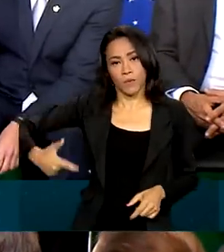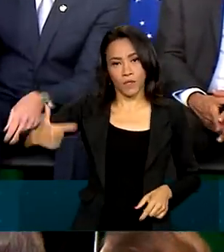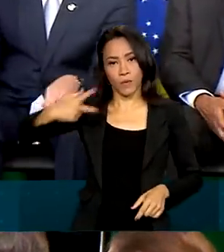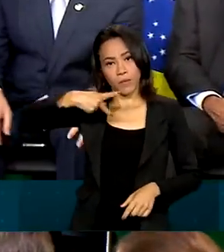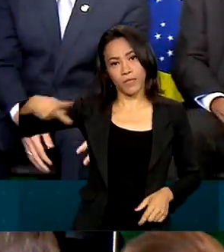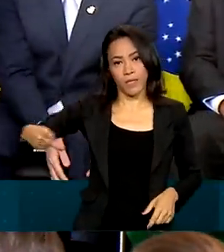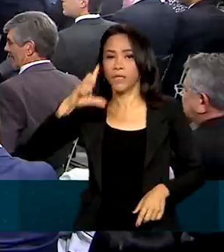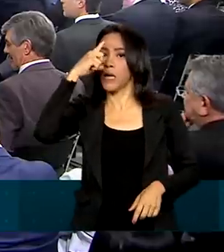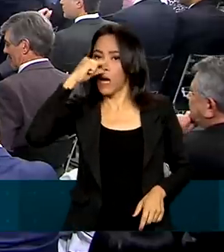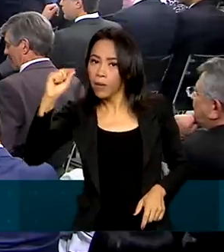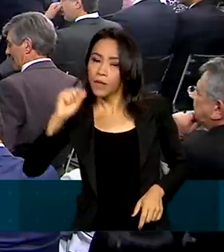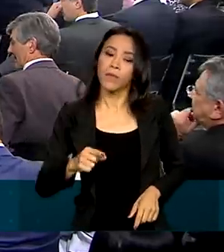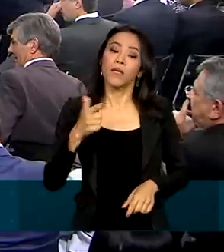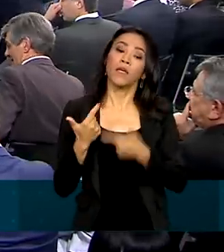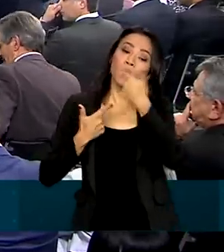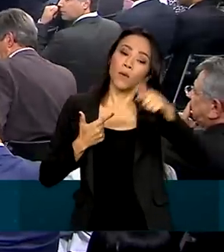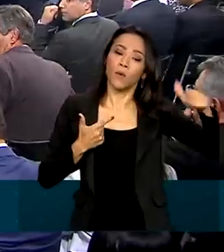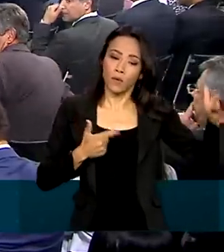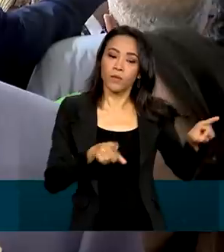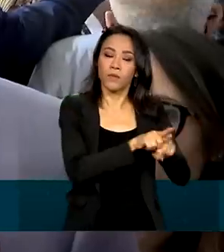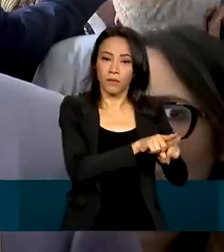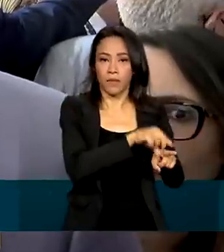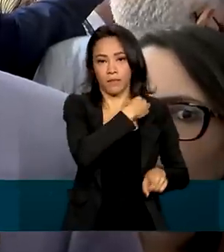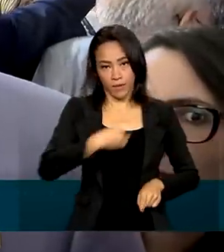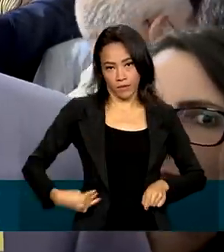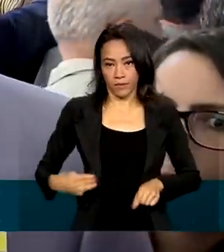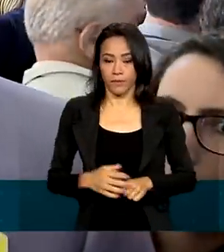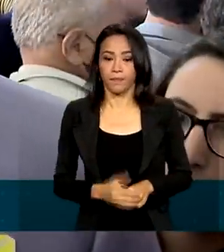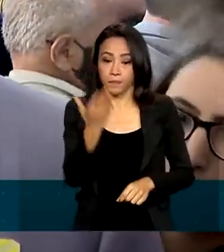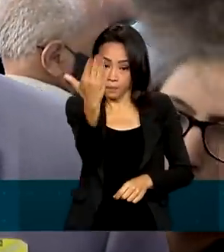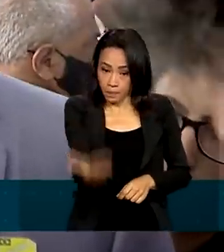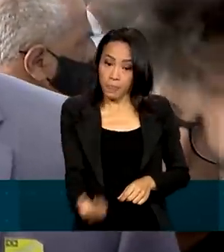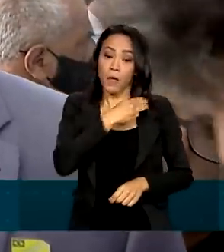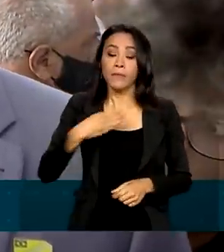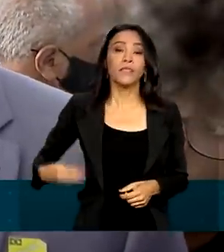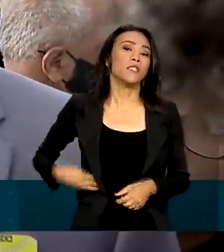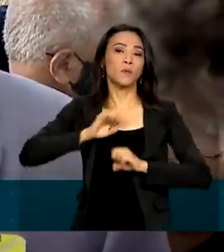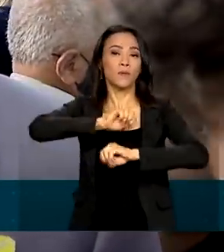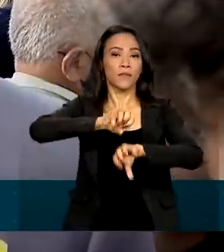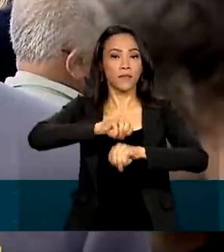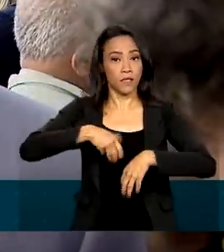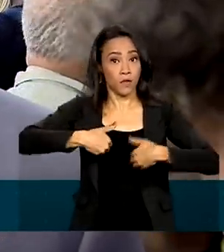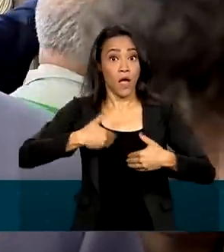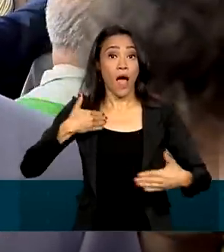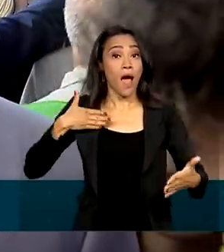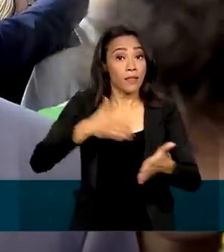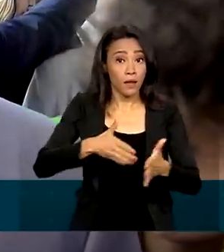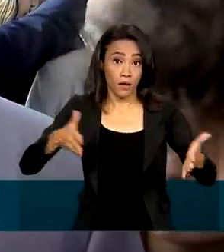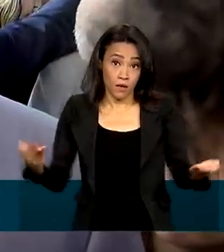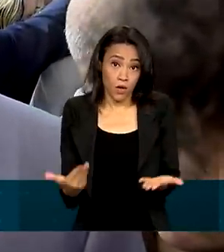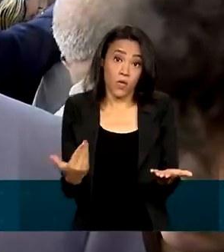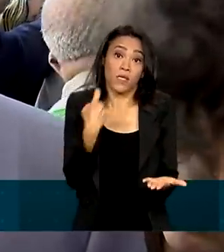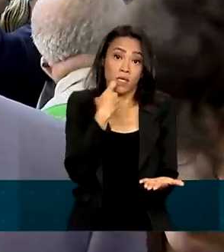Geraldo Alckmin e titulares de outras pastas o ministro da educação Camilo Santana disse que atesta sexta-feira deve